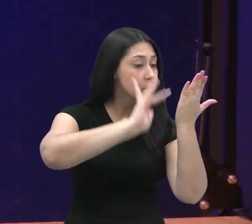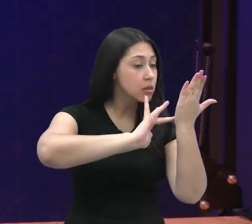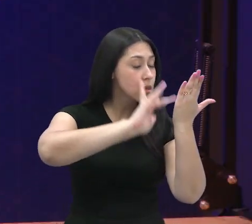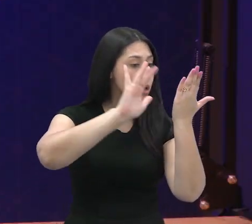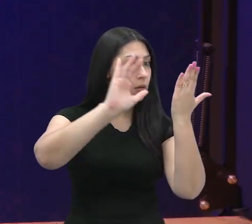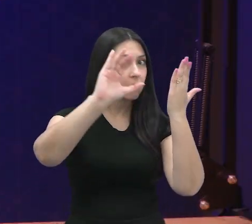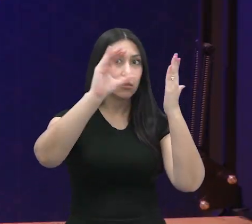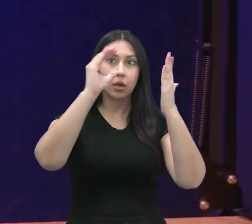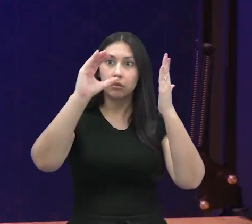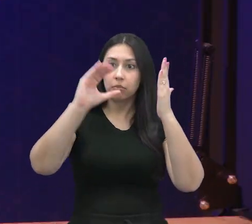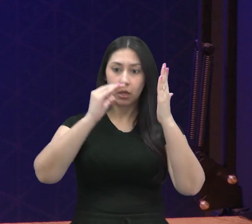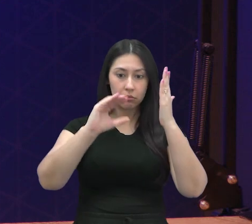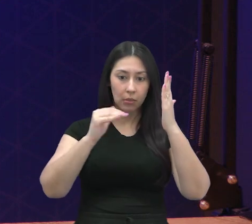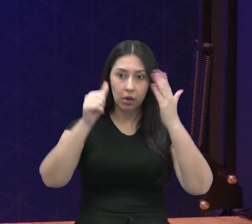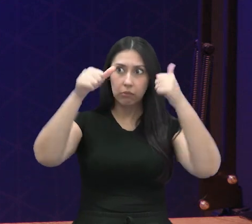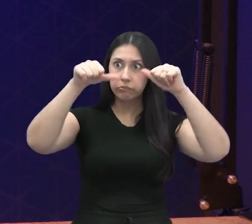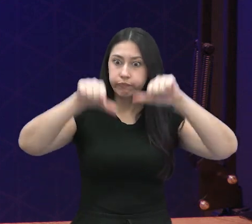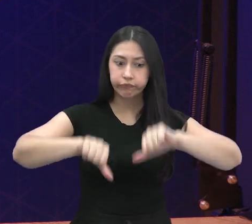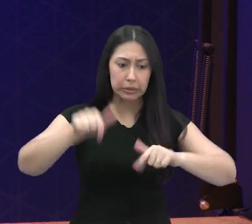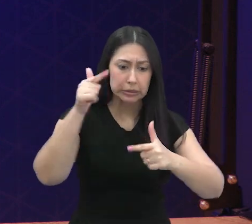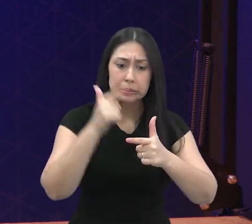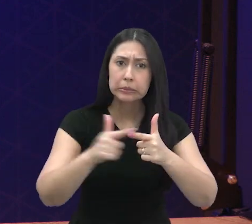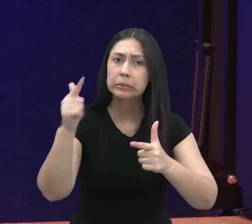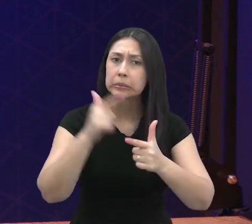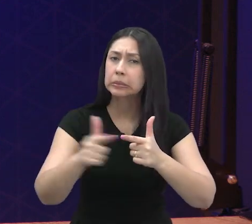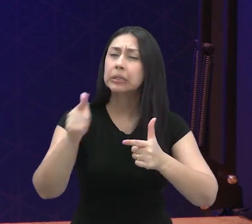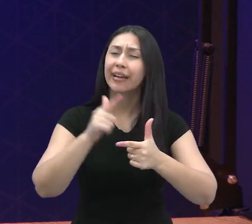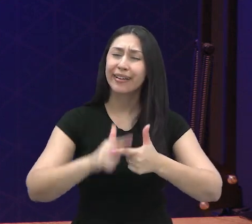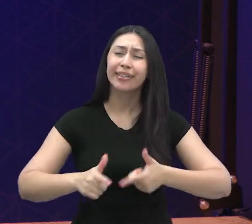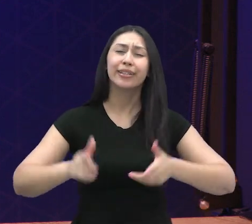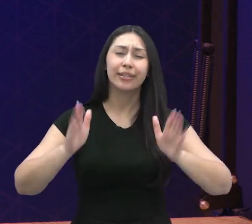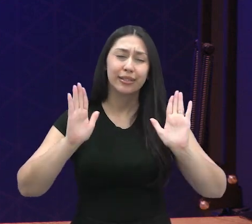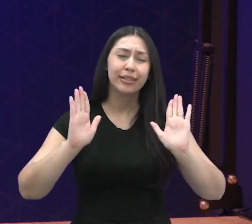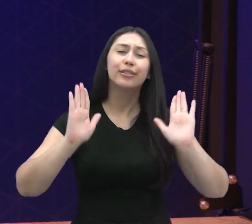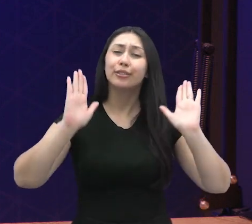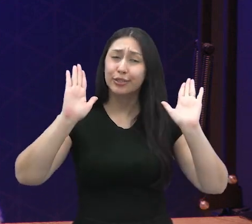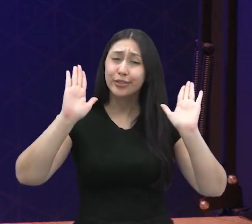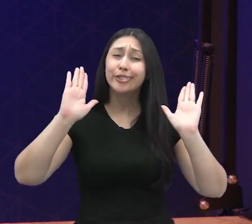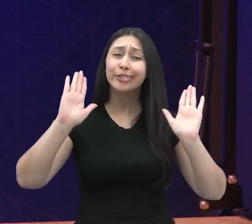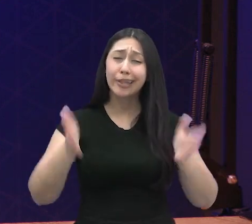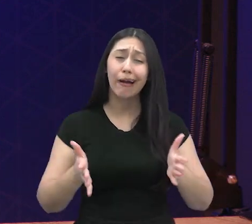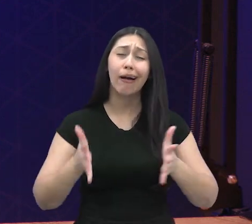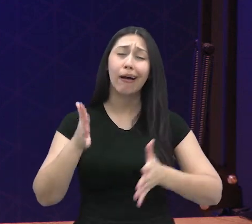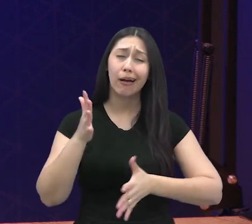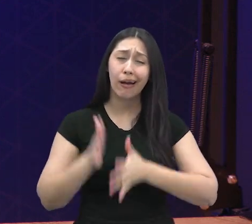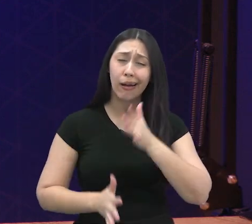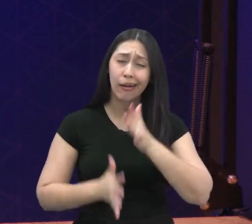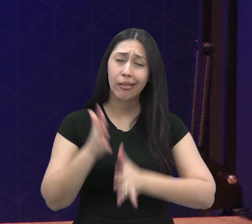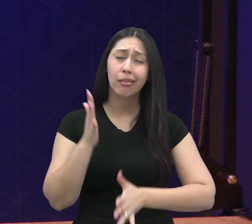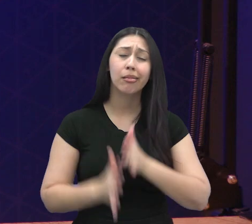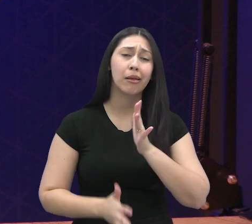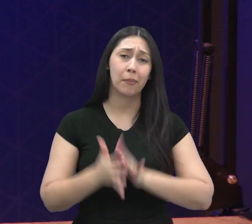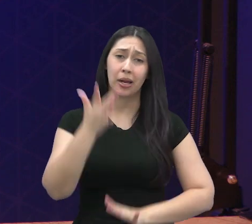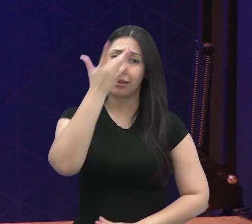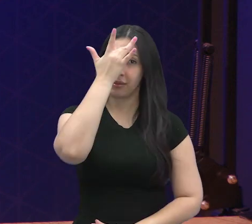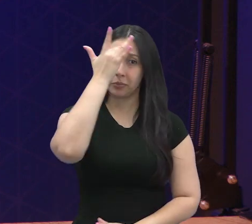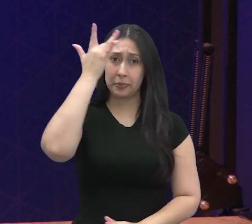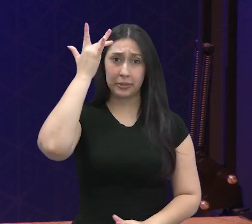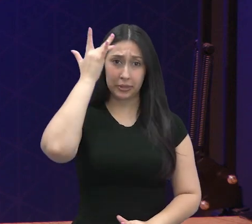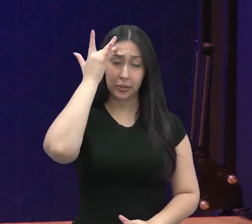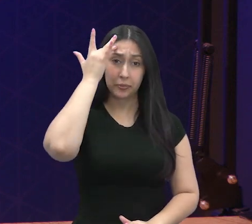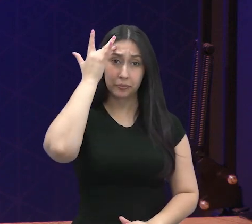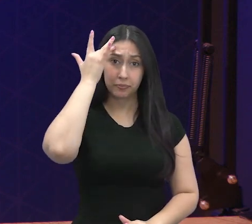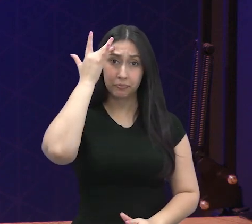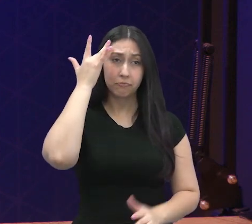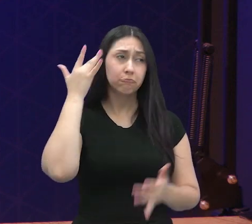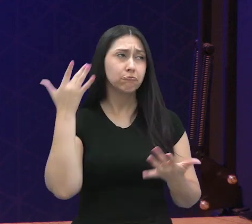esses conteúdos pesados e problemáticos tem se tornado cada vez mais uma verdadeira prova de resistência para a nossa saúde